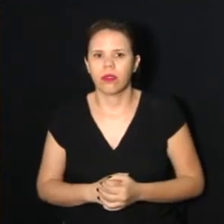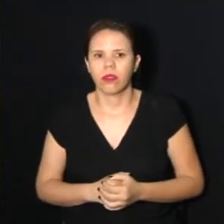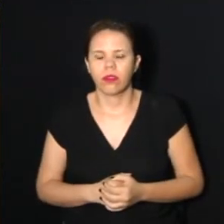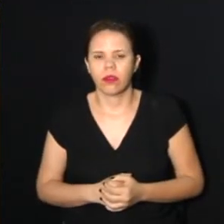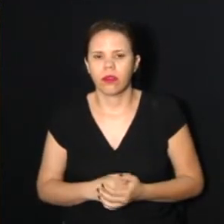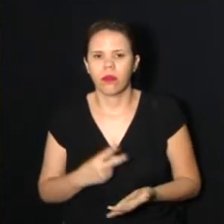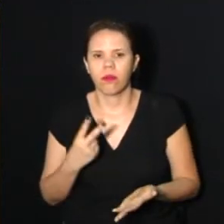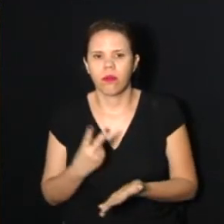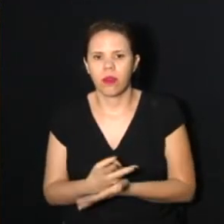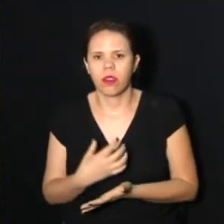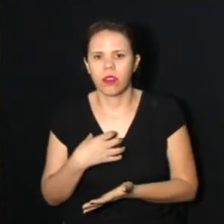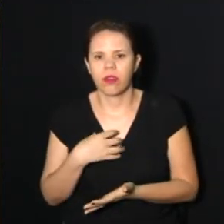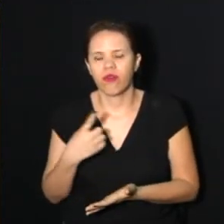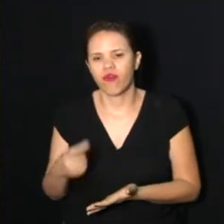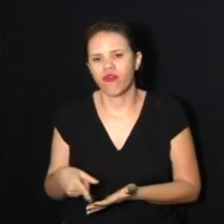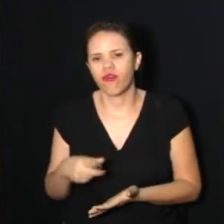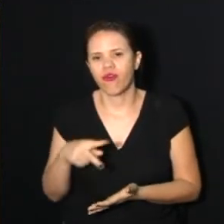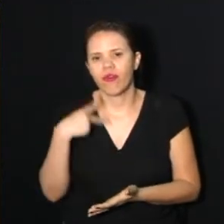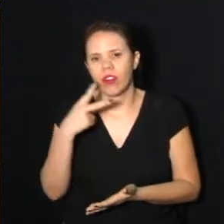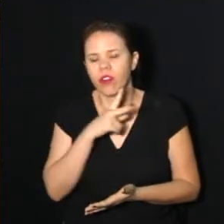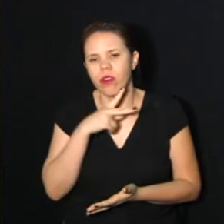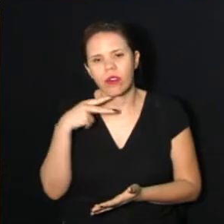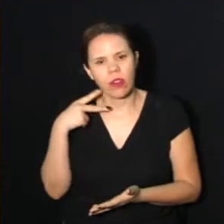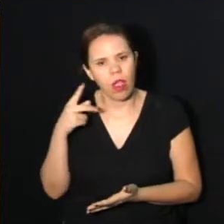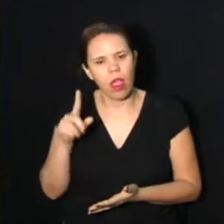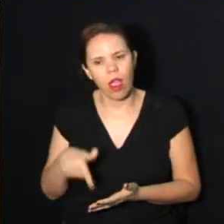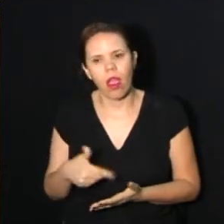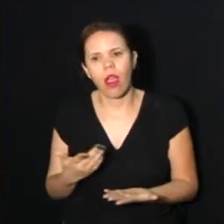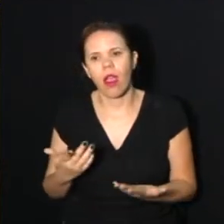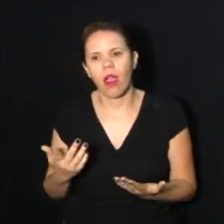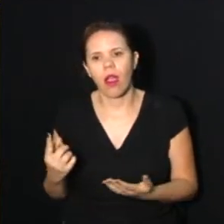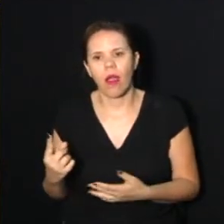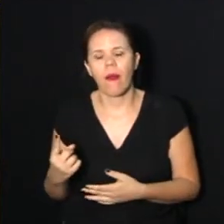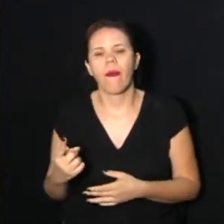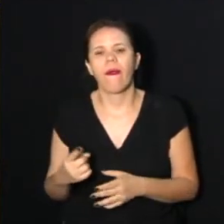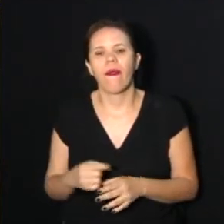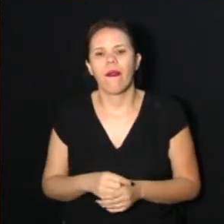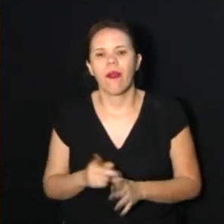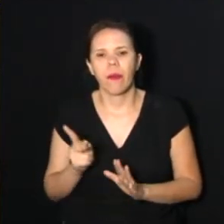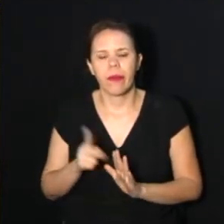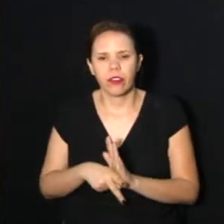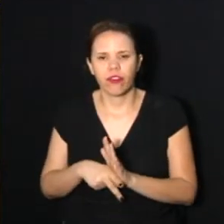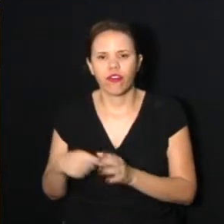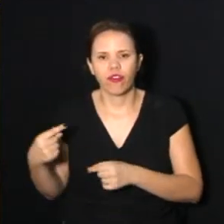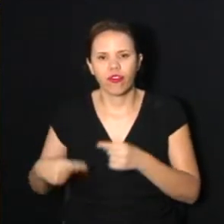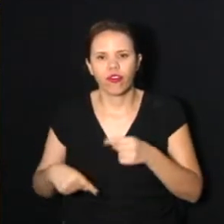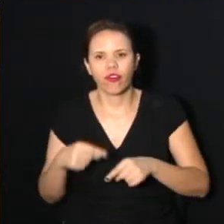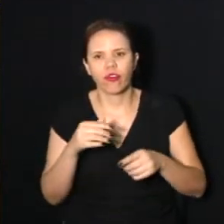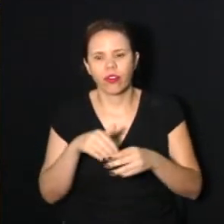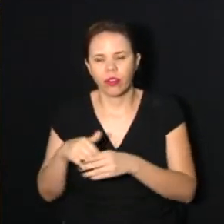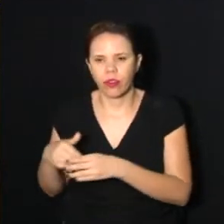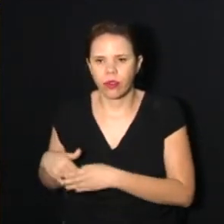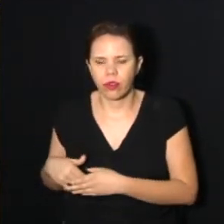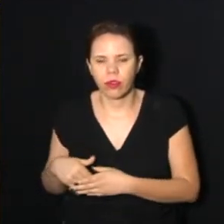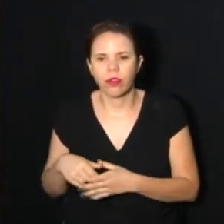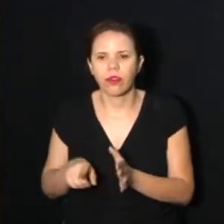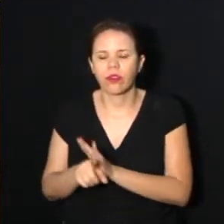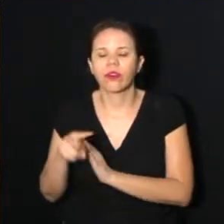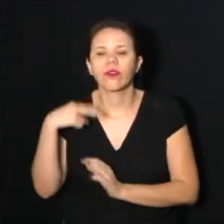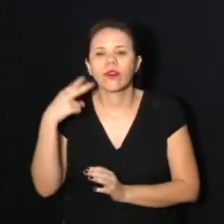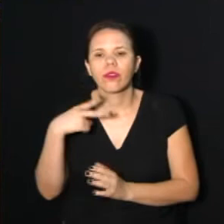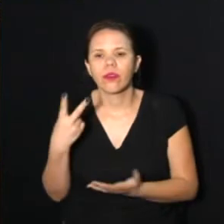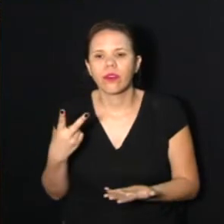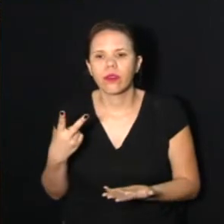Nesse mesmo sentido, o vereador Pirmínio Monteiro exala parecer favorável. Com parecer favorável, o projeto é de discussão e votação. Vereador Marcelo Silva.